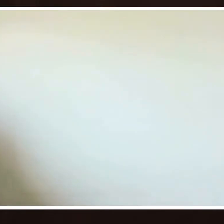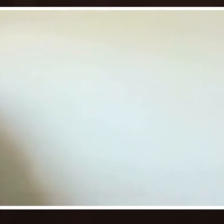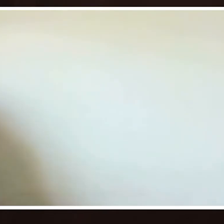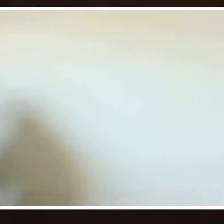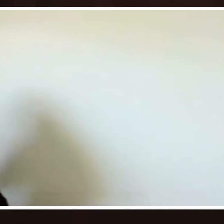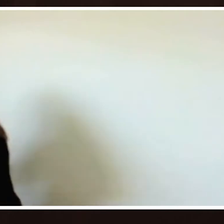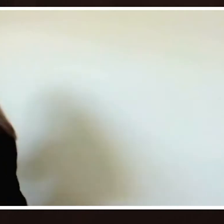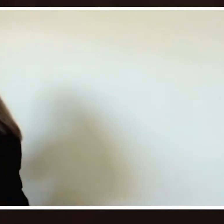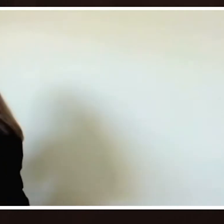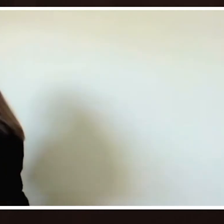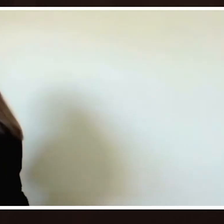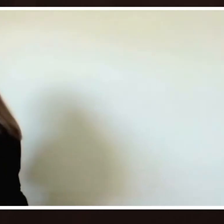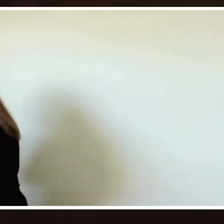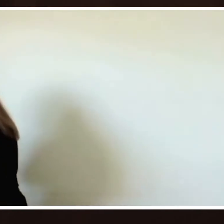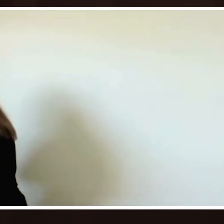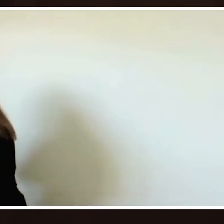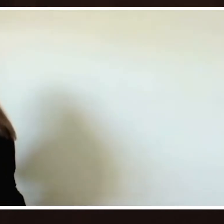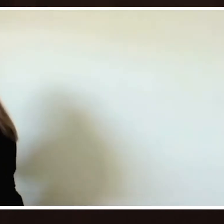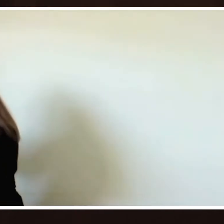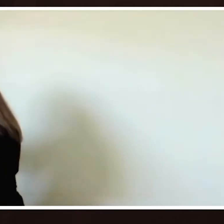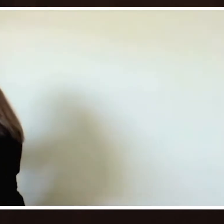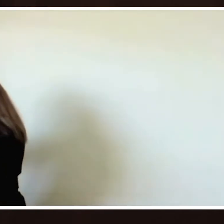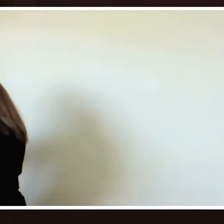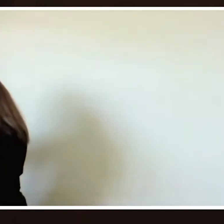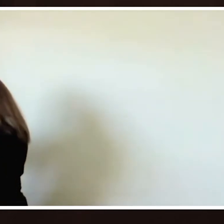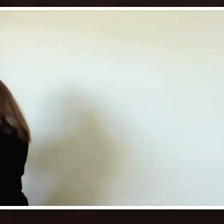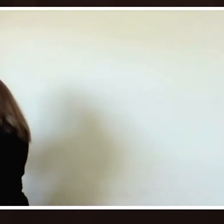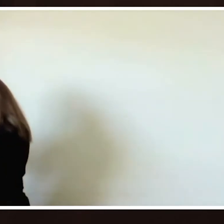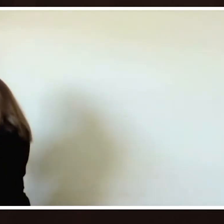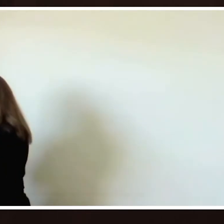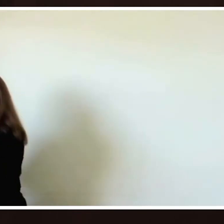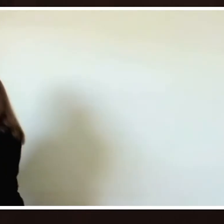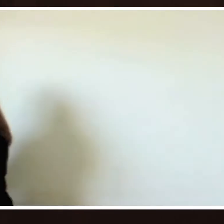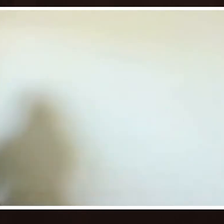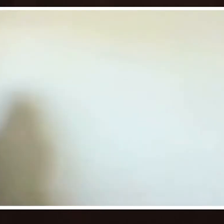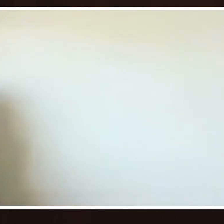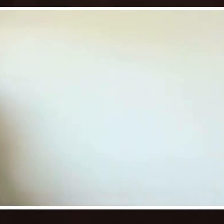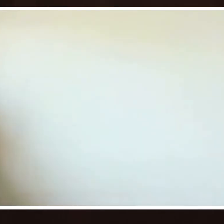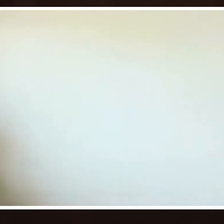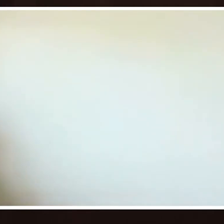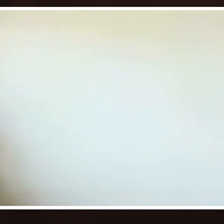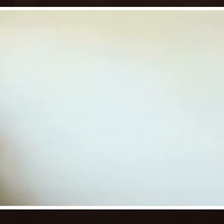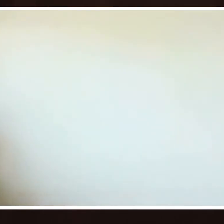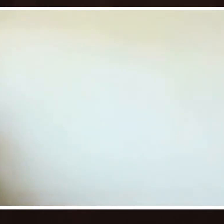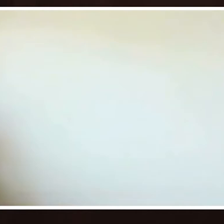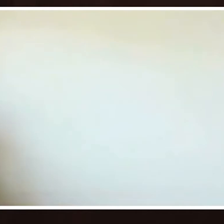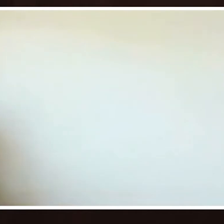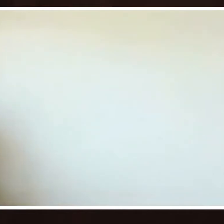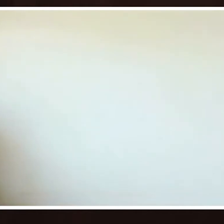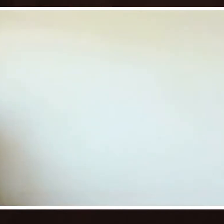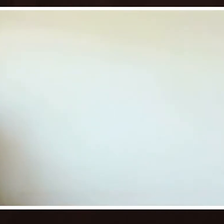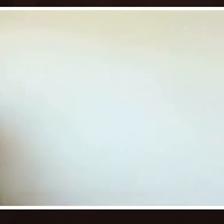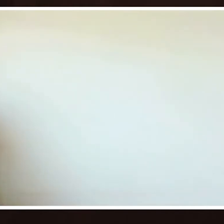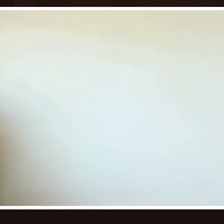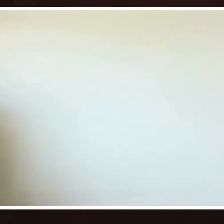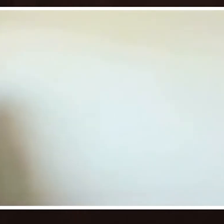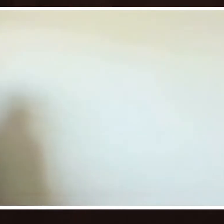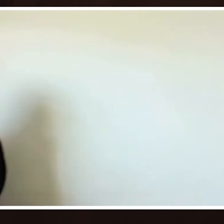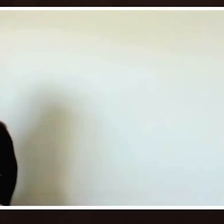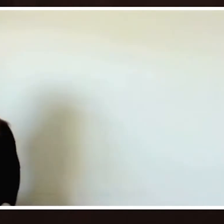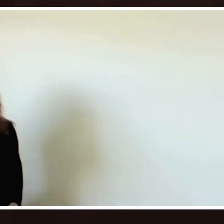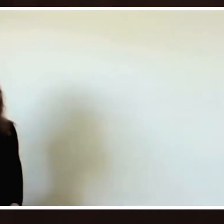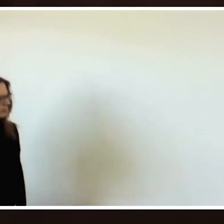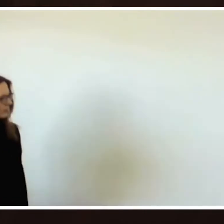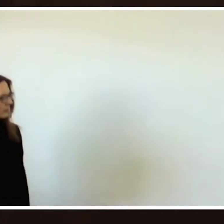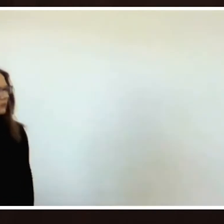videira, vós os ramos, quem permanece em mim e eu nele, esse dá muito fruto, porque